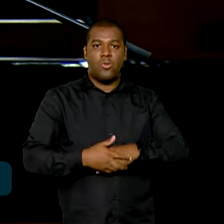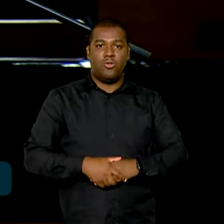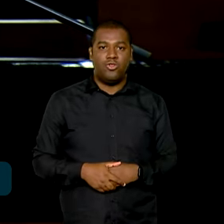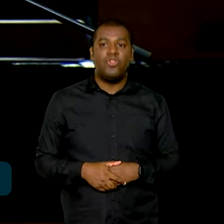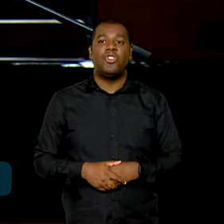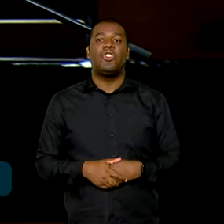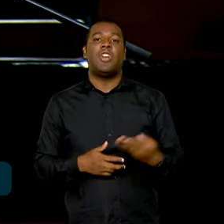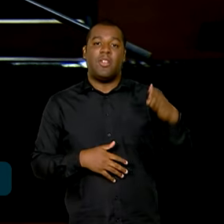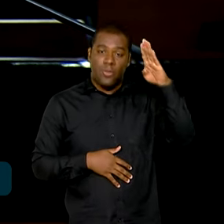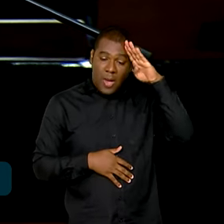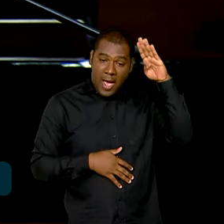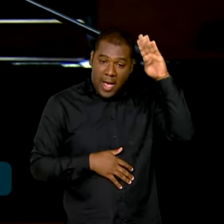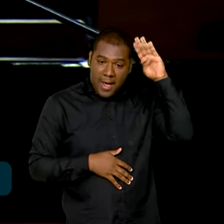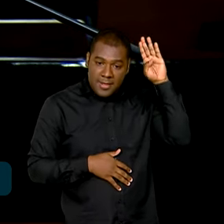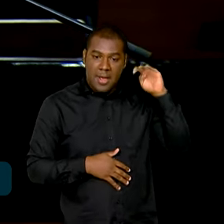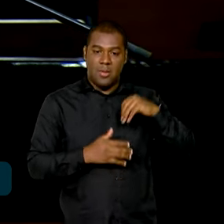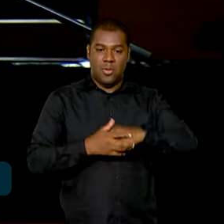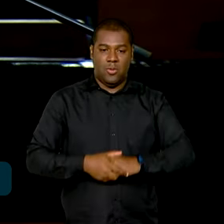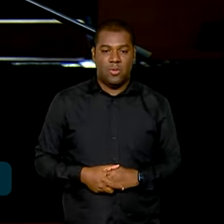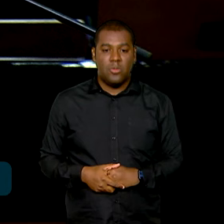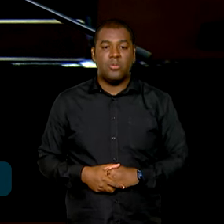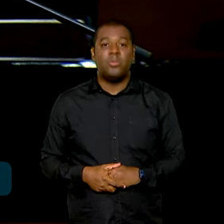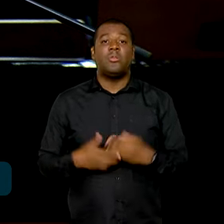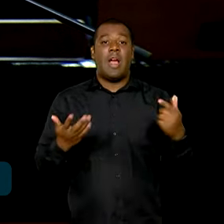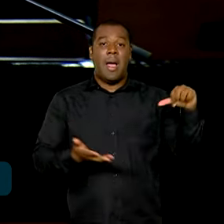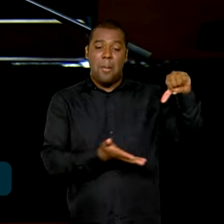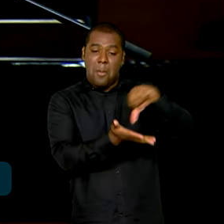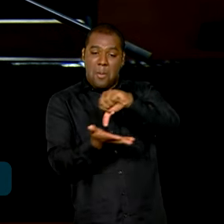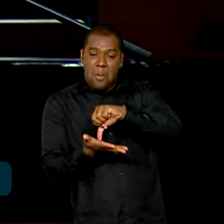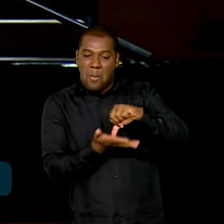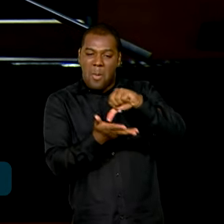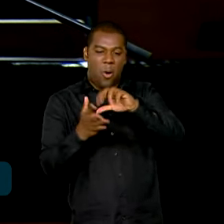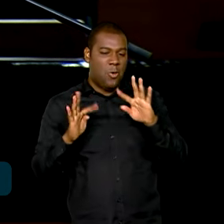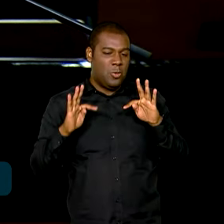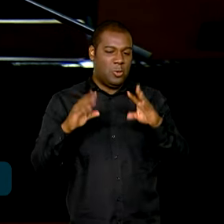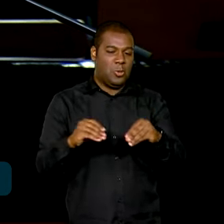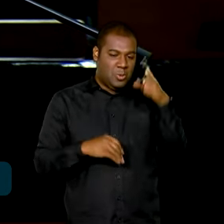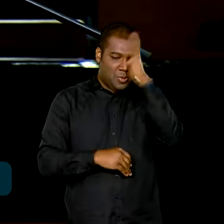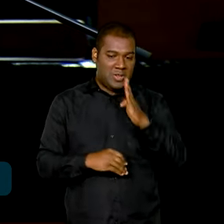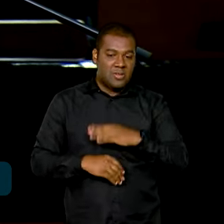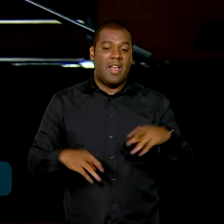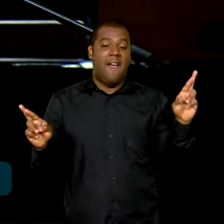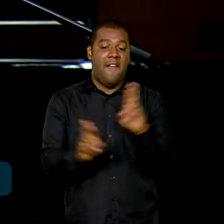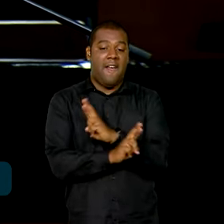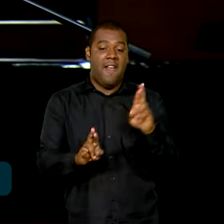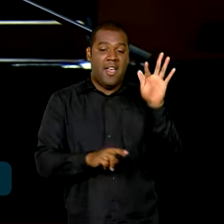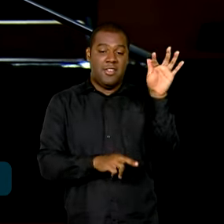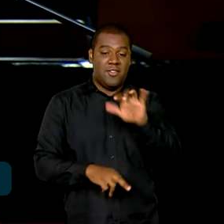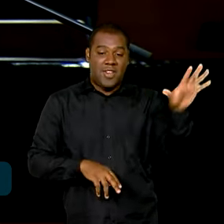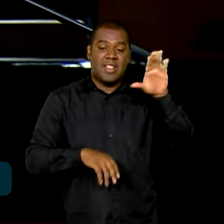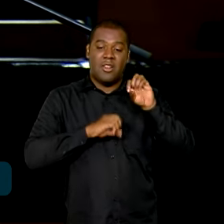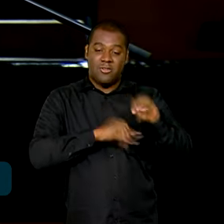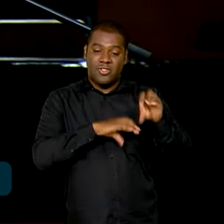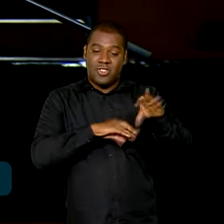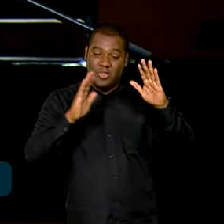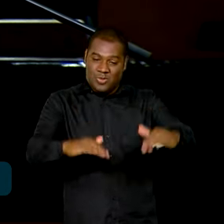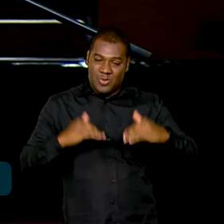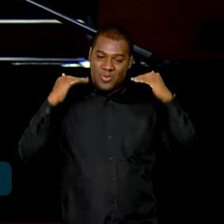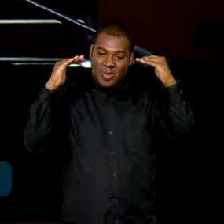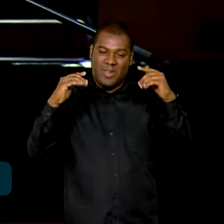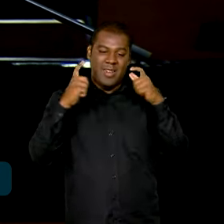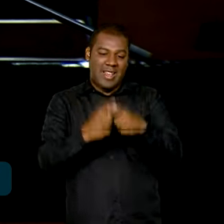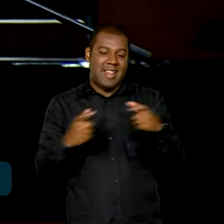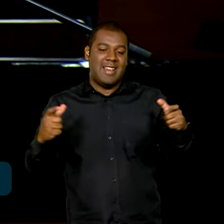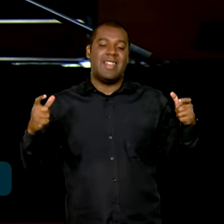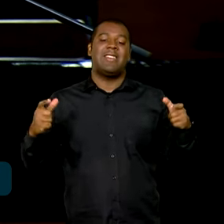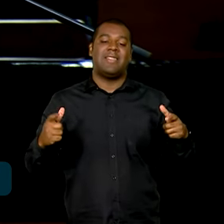e institutos federais e espalhamos campi pelo Brasil afora, expandindo a rede federal de ensino superior para o